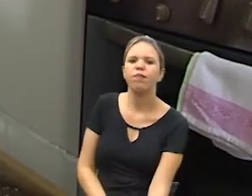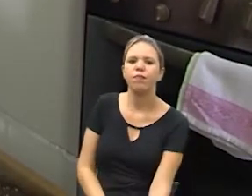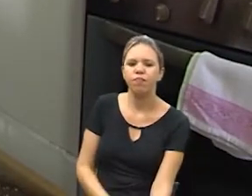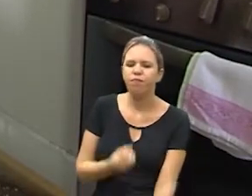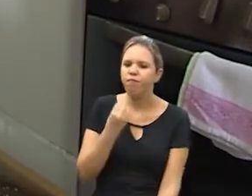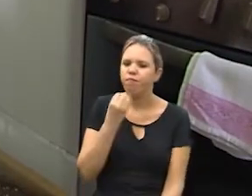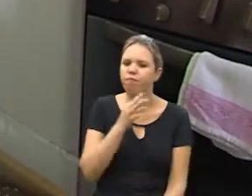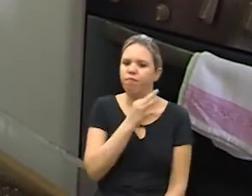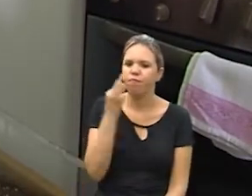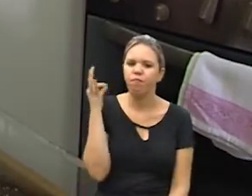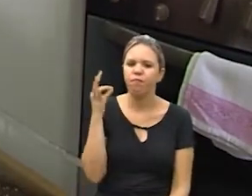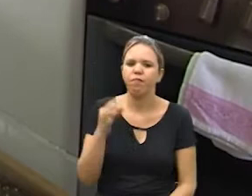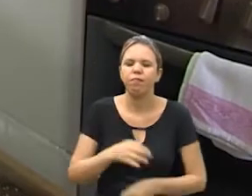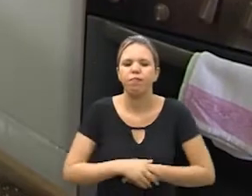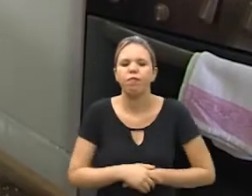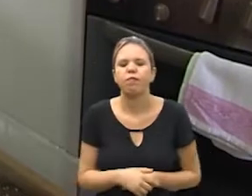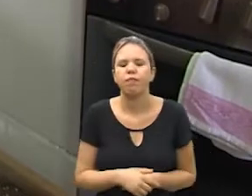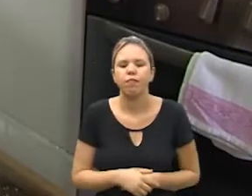Muito bom. É.